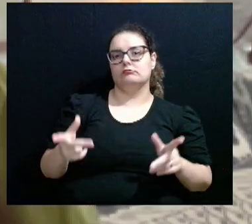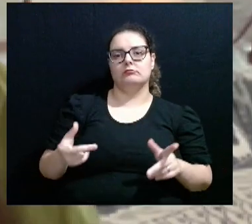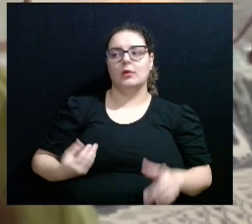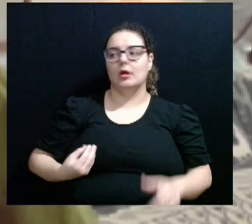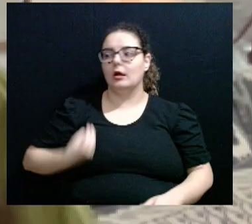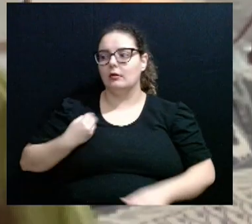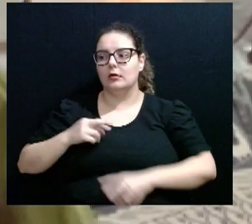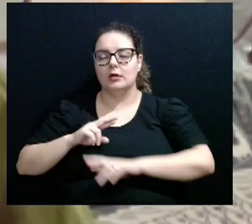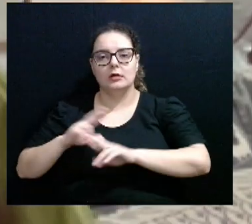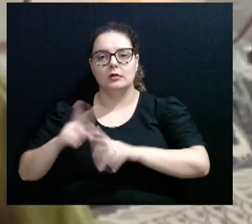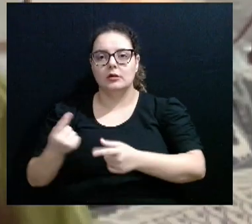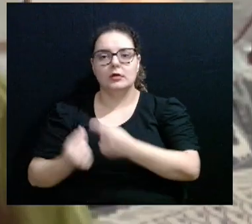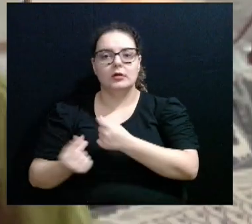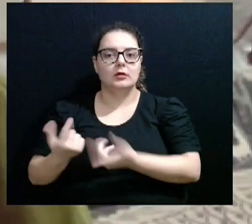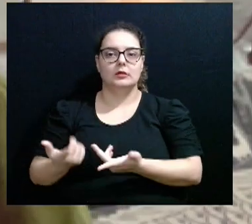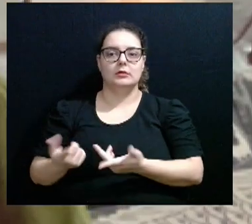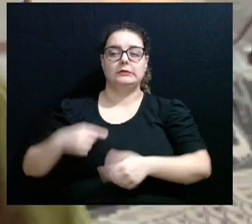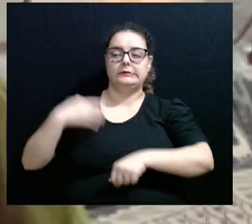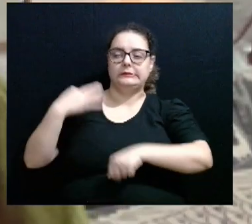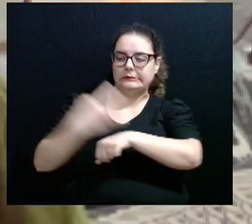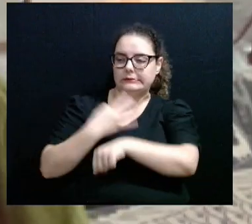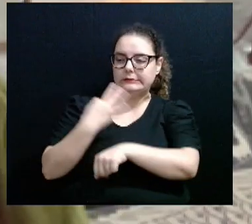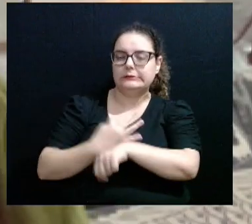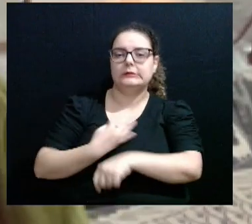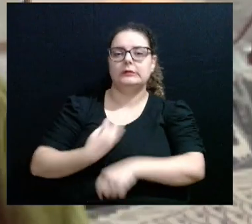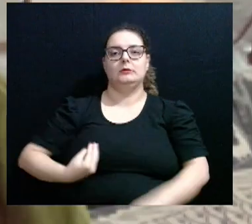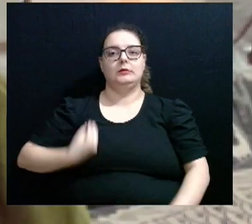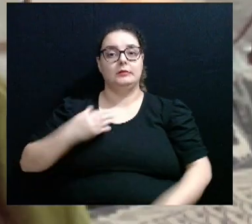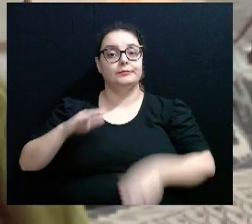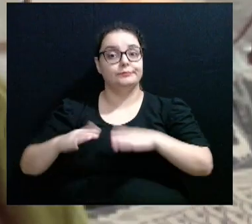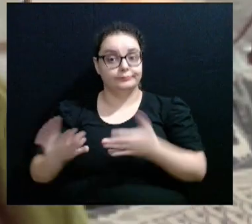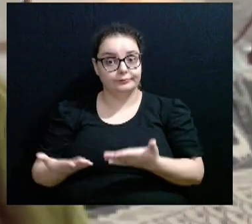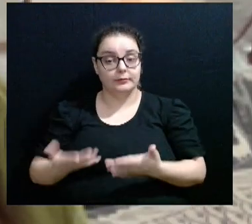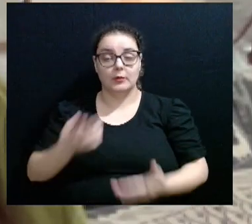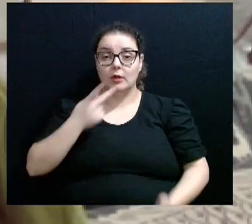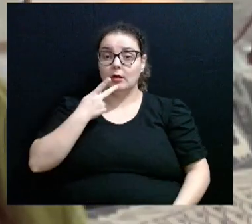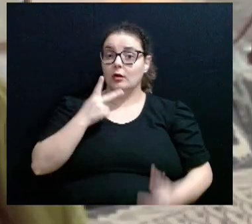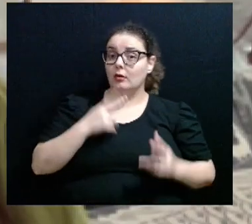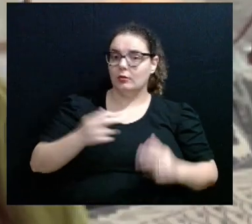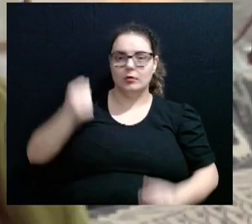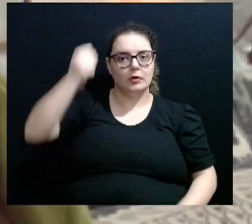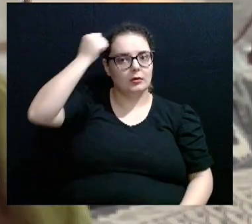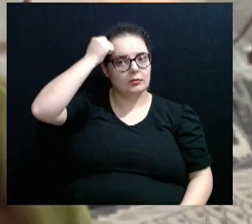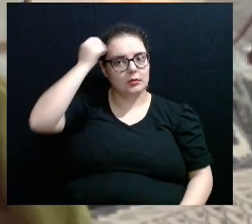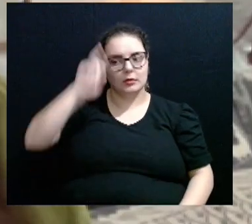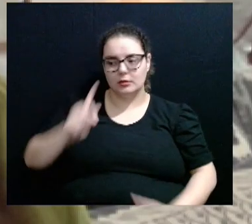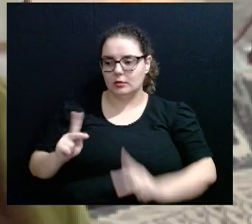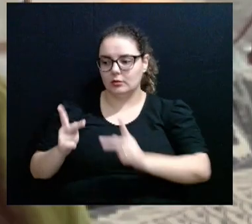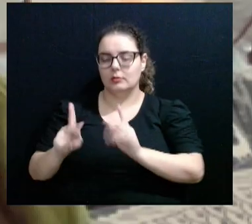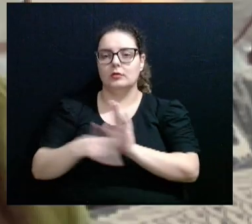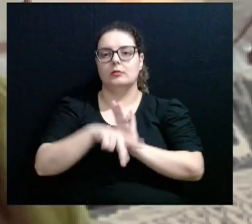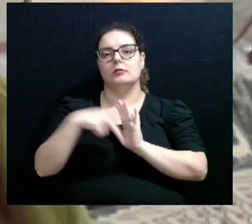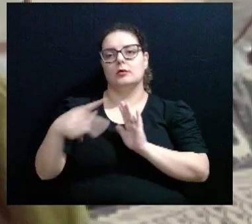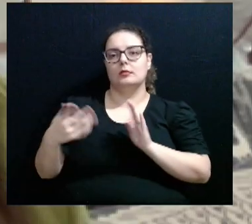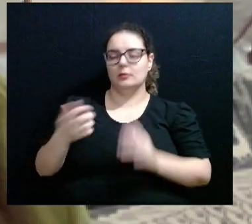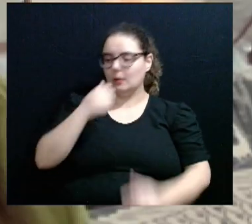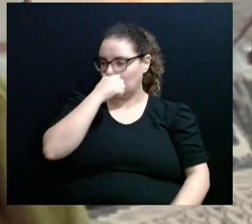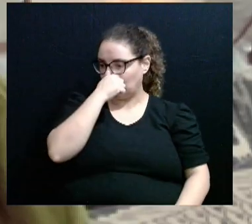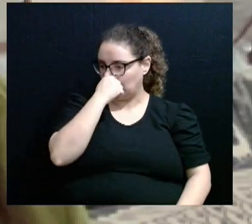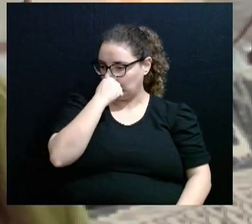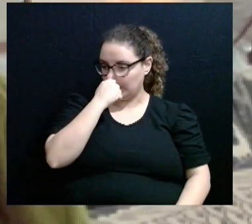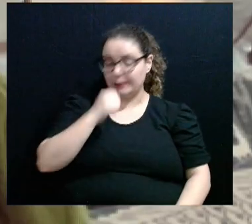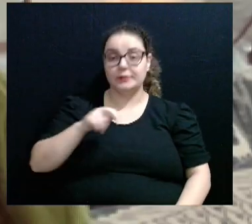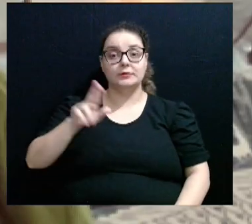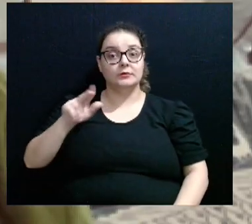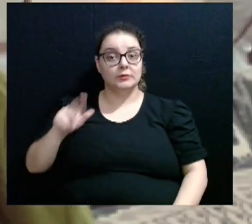para sobreviver muitas vezes e a gente falar como se a culpa dela não conquistar as coisas fosse dela. Então, o que a gente nunca pode é culpabilizar